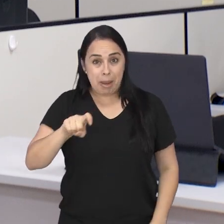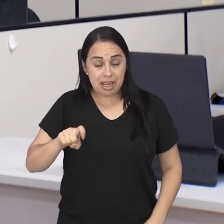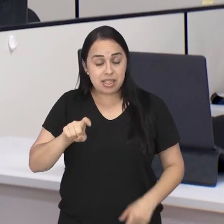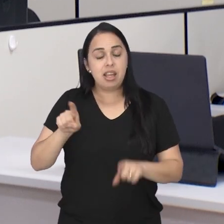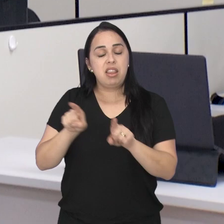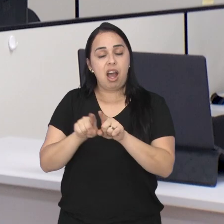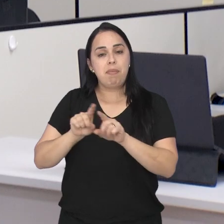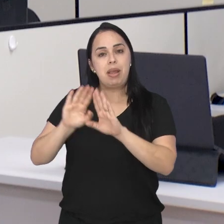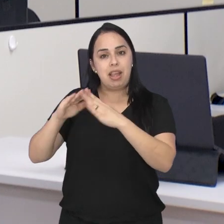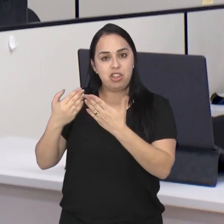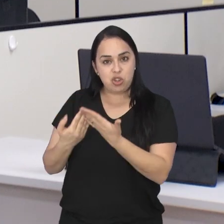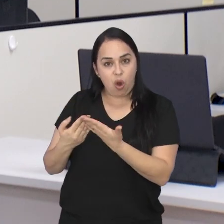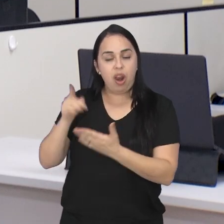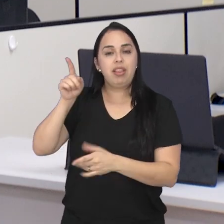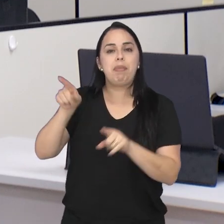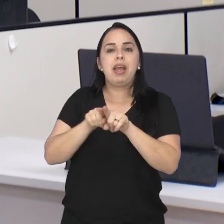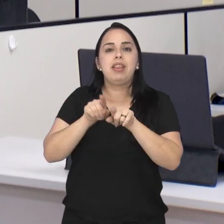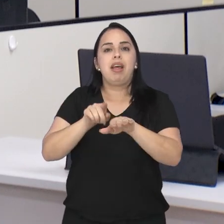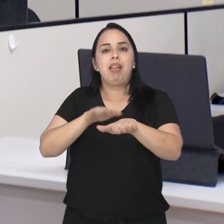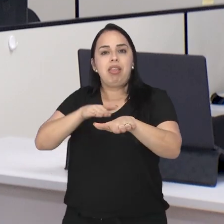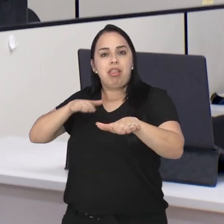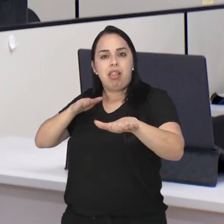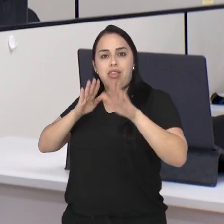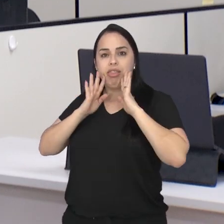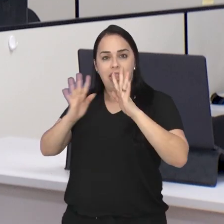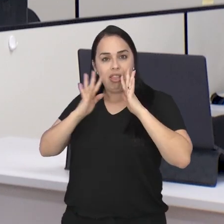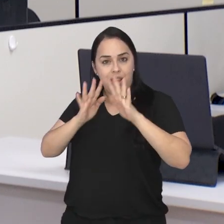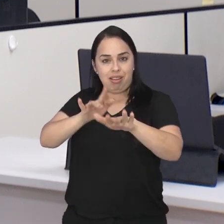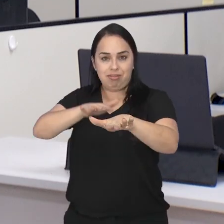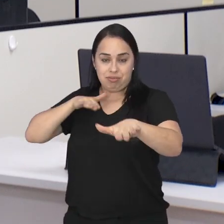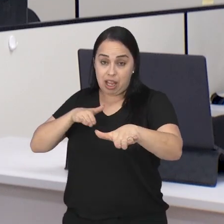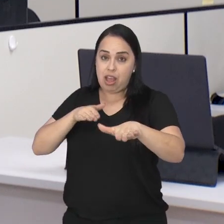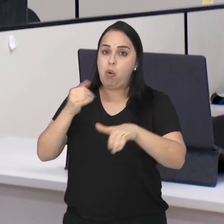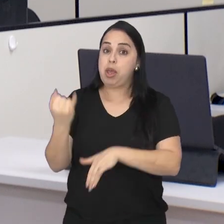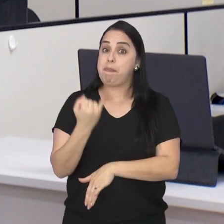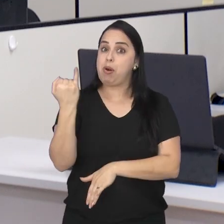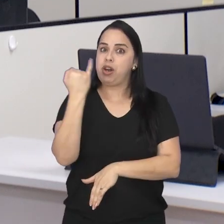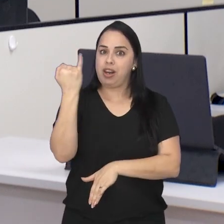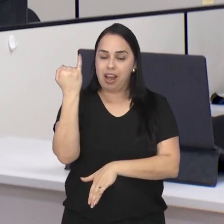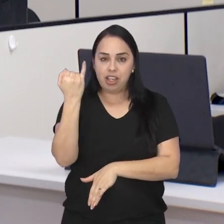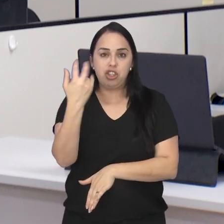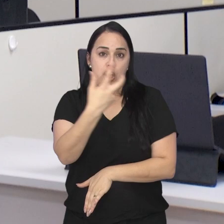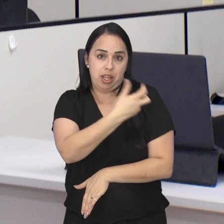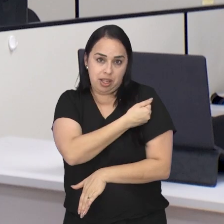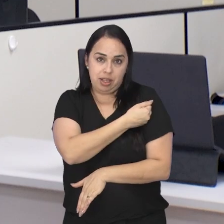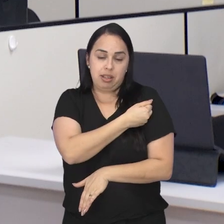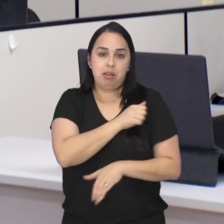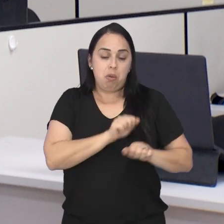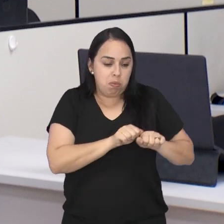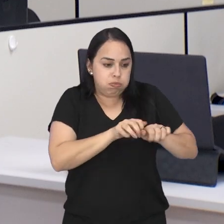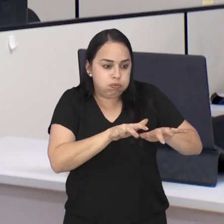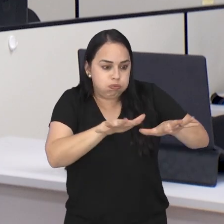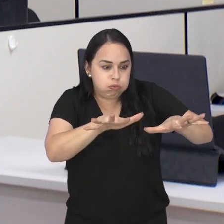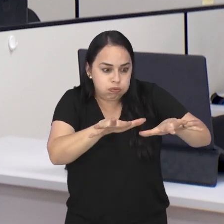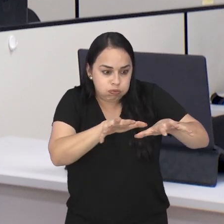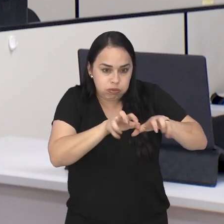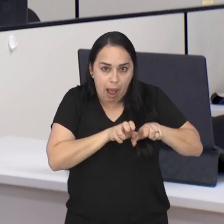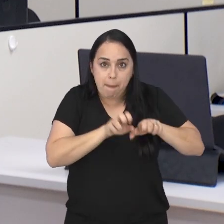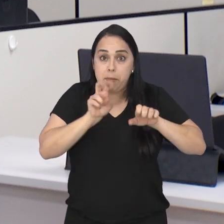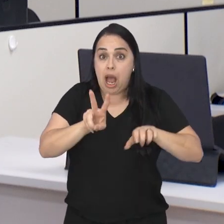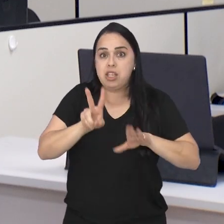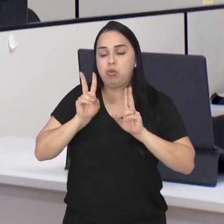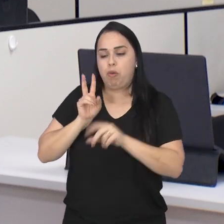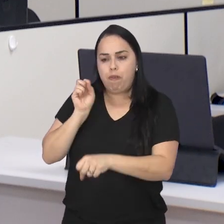ou o CEF lá é drive thru até às 9 horas da noite importante é vacinação Porque mesmo com o fim da pandemia a gente lembra